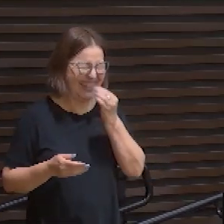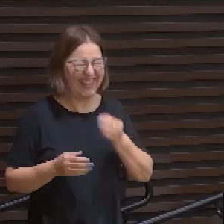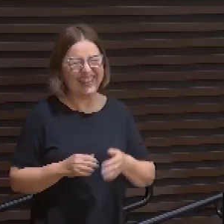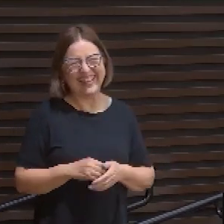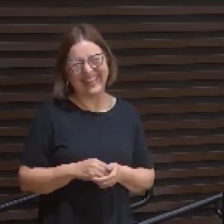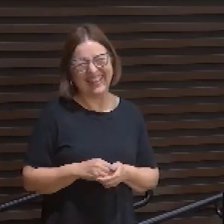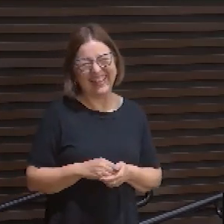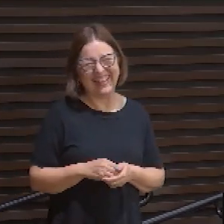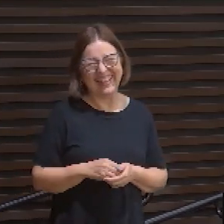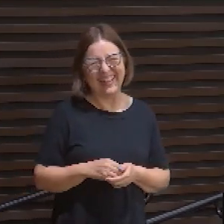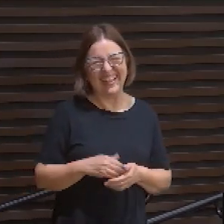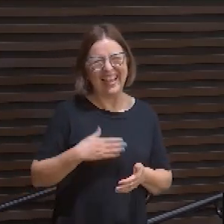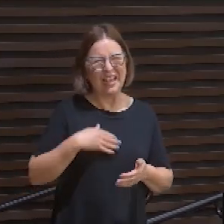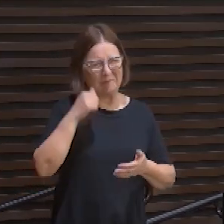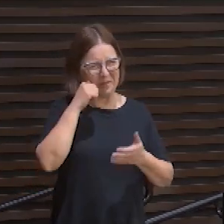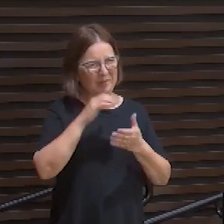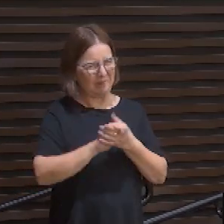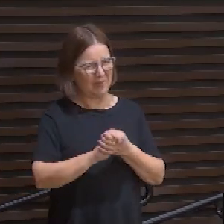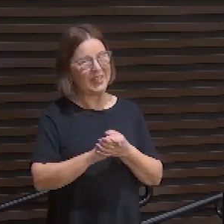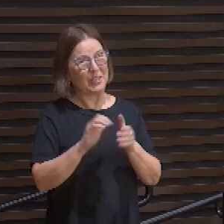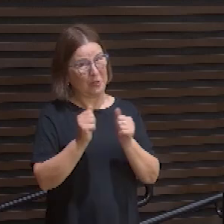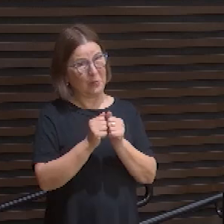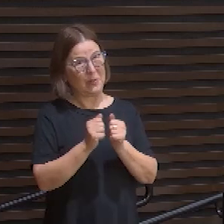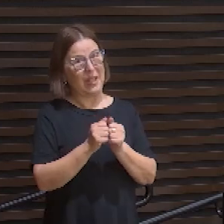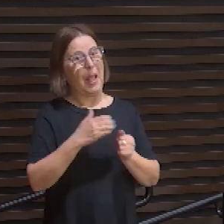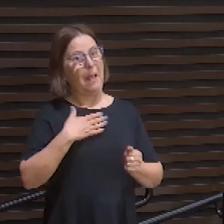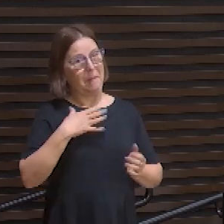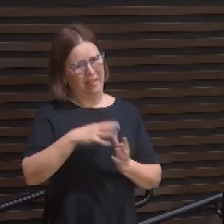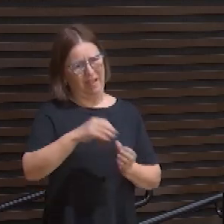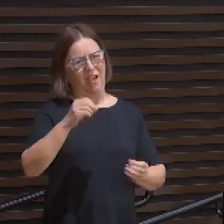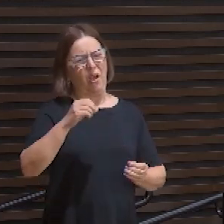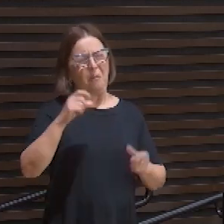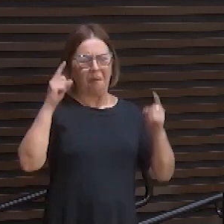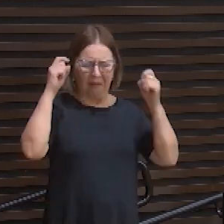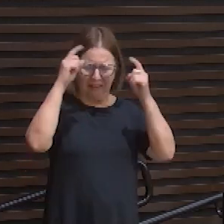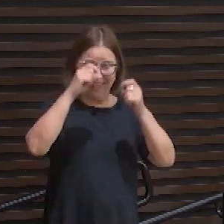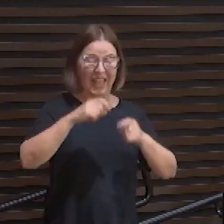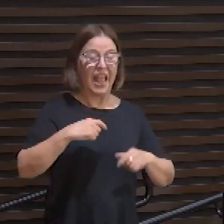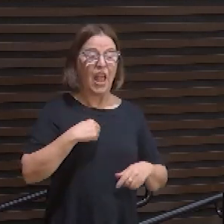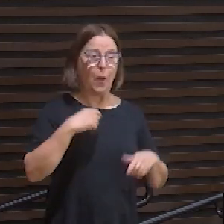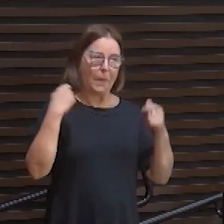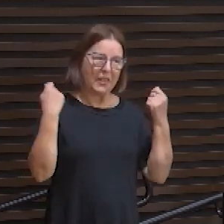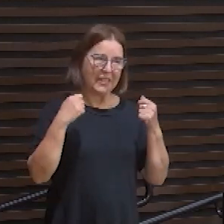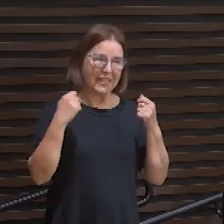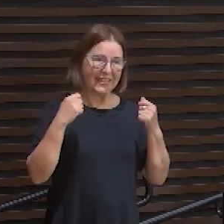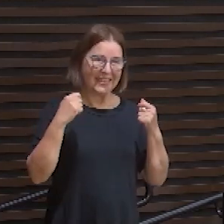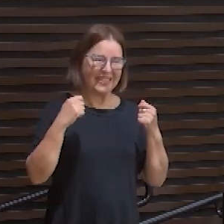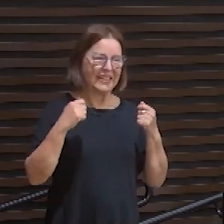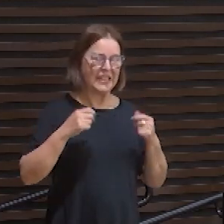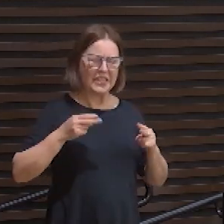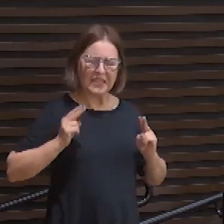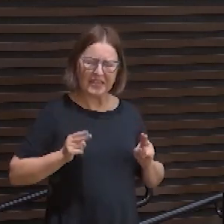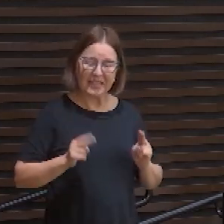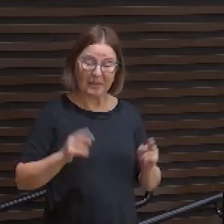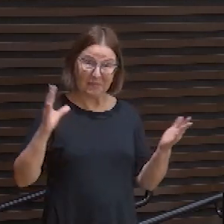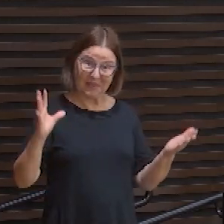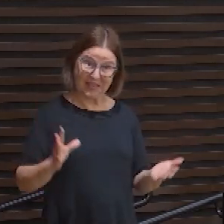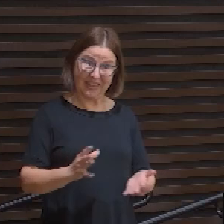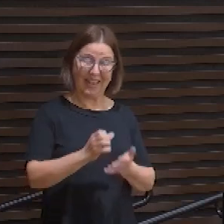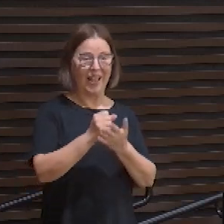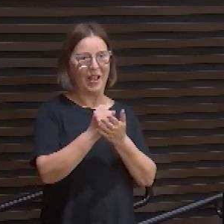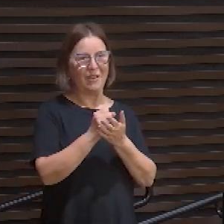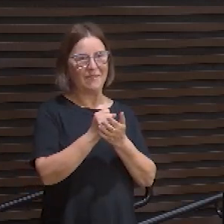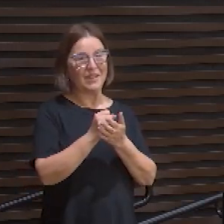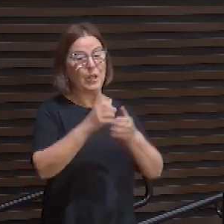Ela convive comigo. A minha alma é complicada. Eu preciso estar sendo salvo